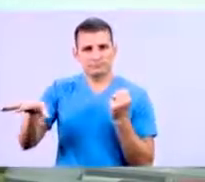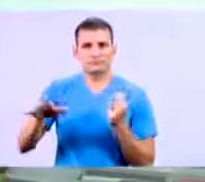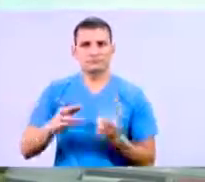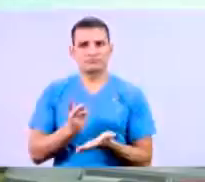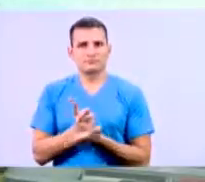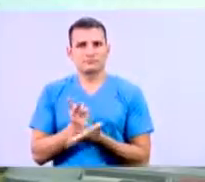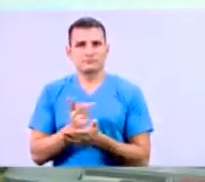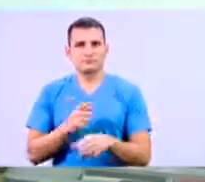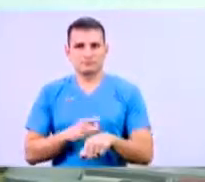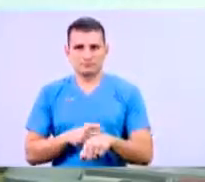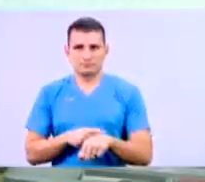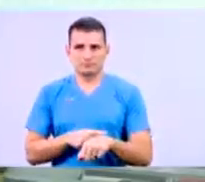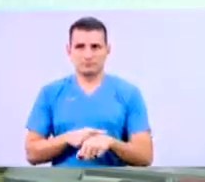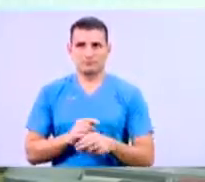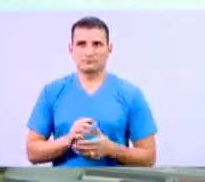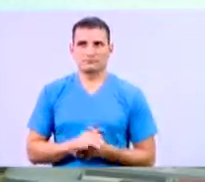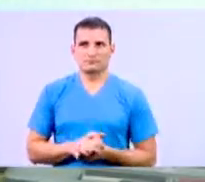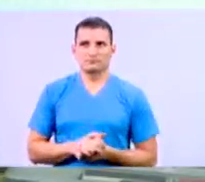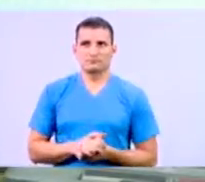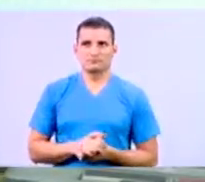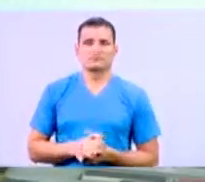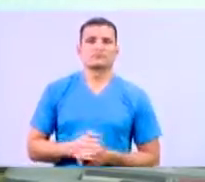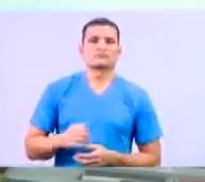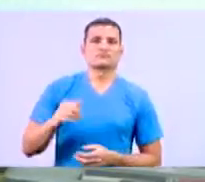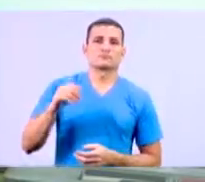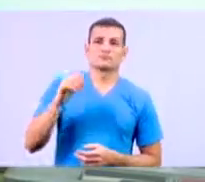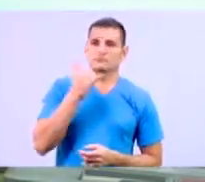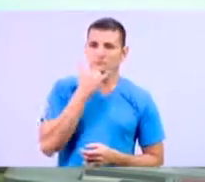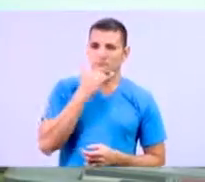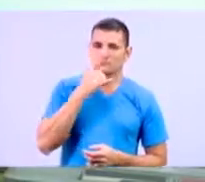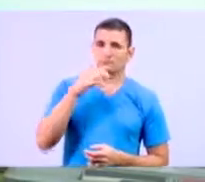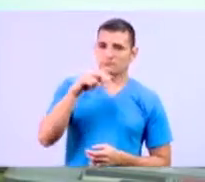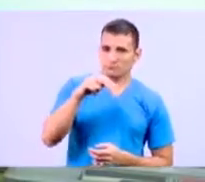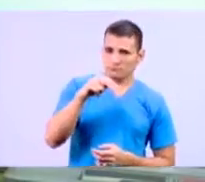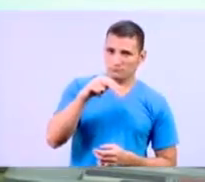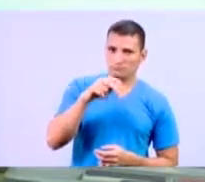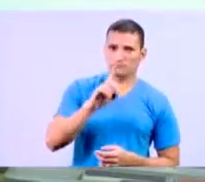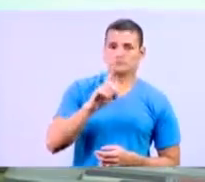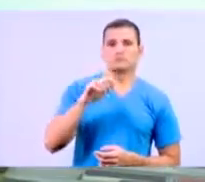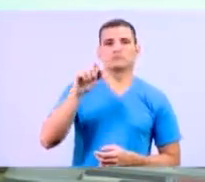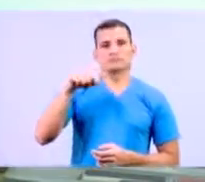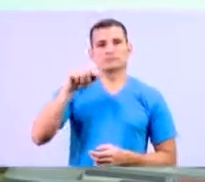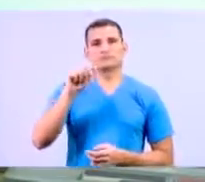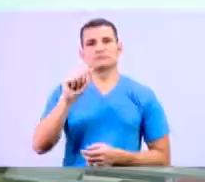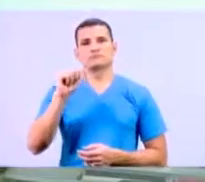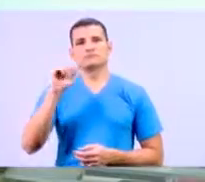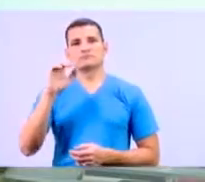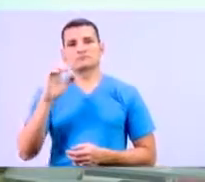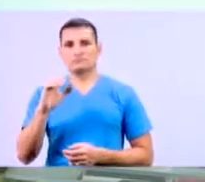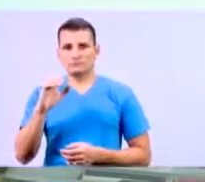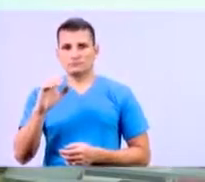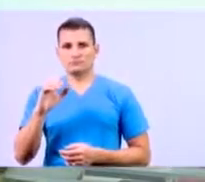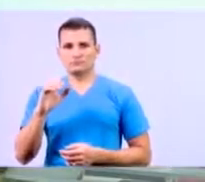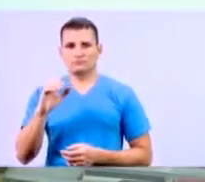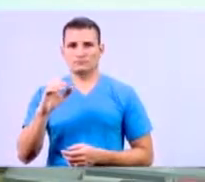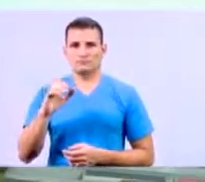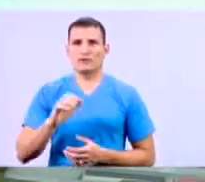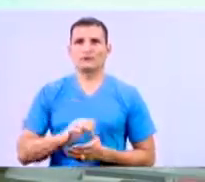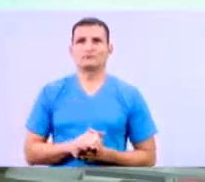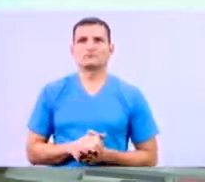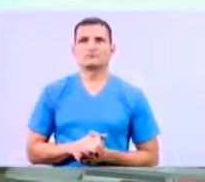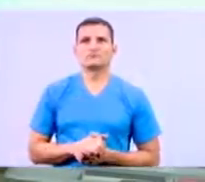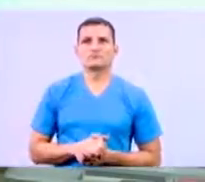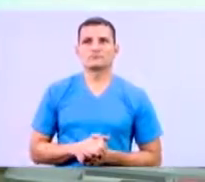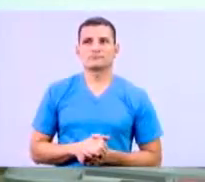comentei lá que era no N, mas na verdade é no AC, que permite mais de um dado transmitir dados simultaneamente,